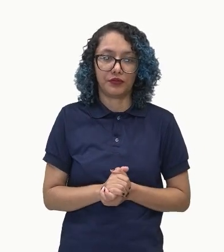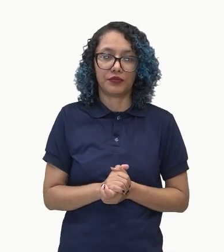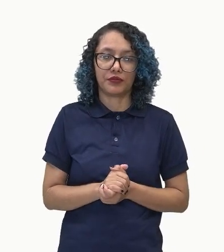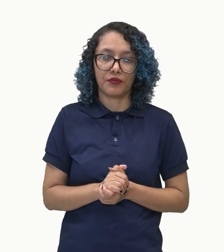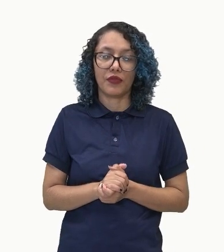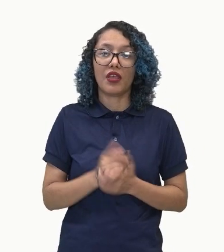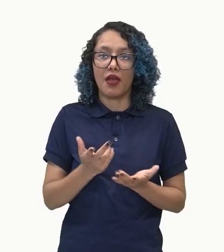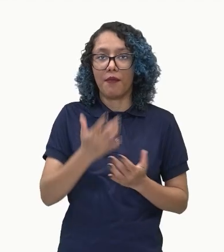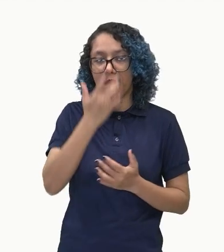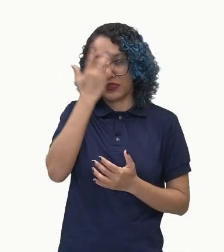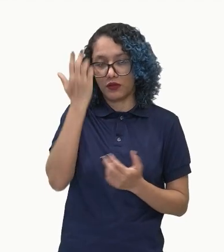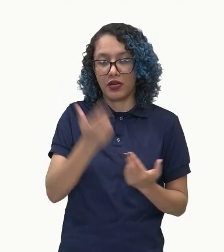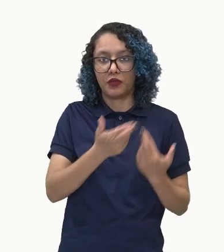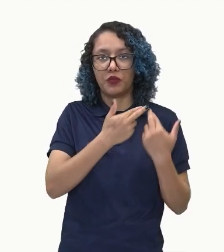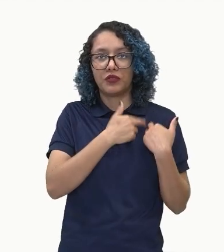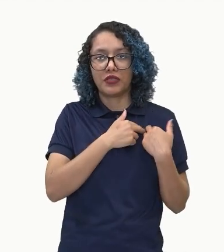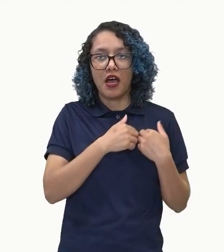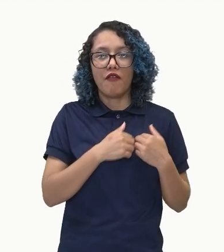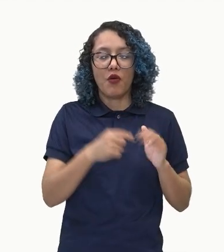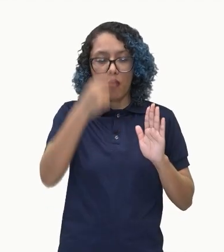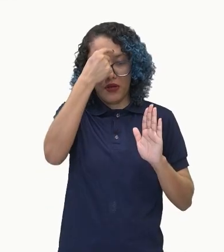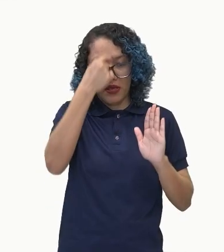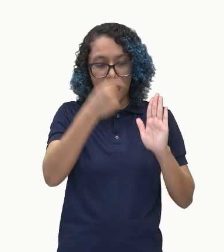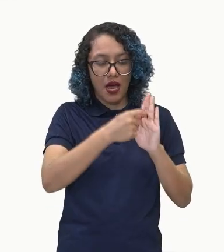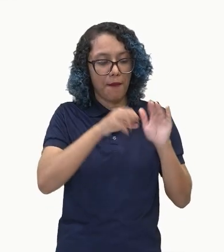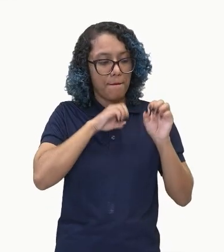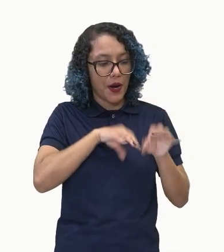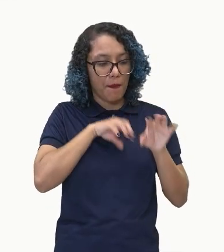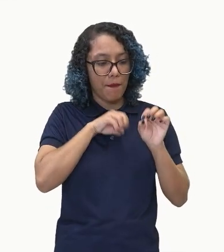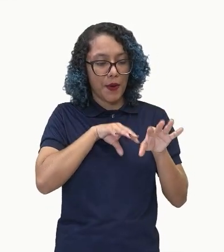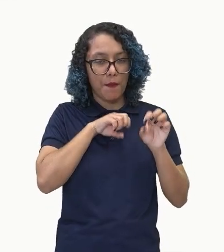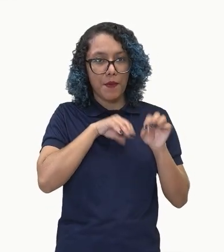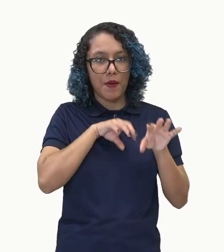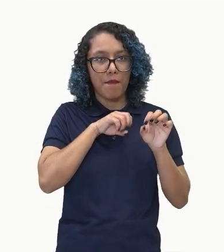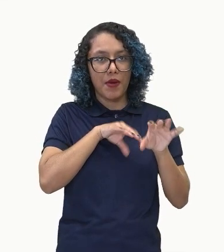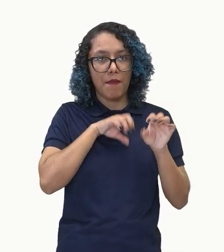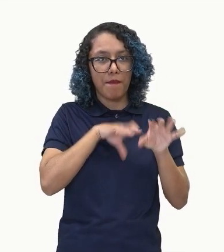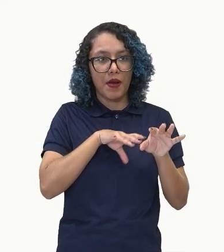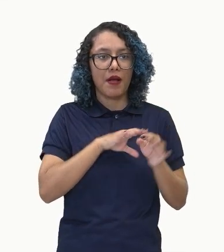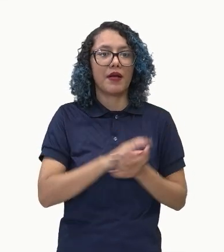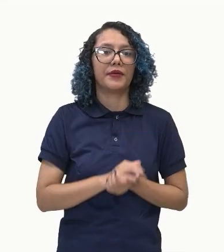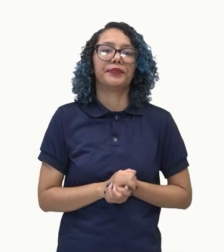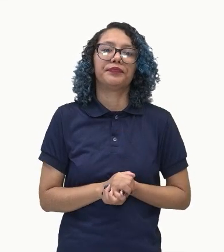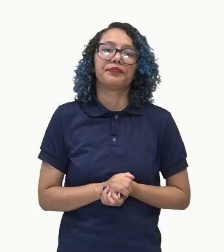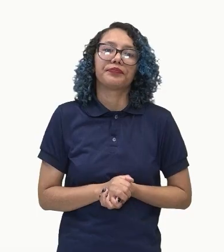ensinar essas habilidades, novas habilidades para esse robô.